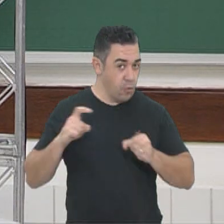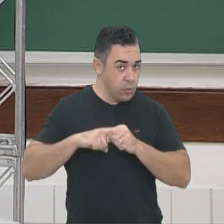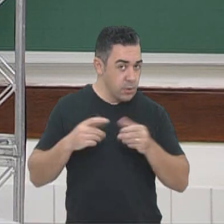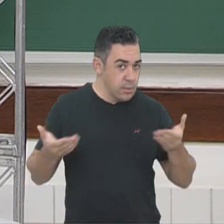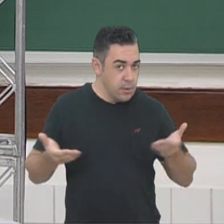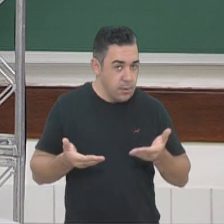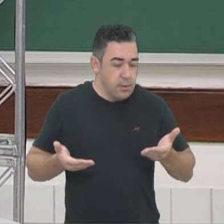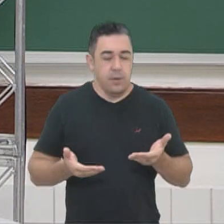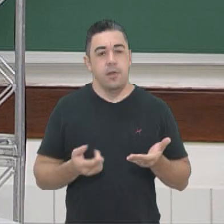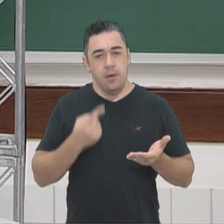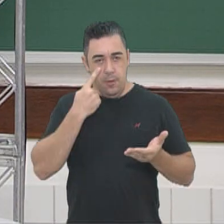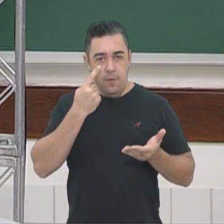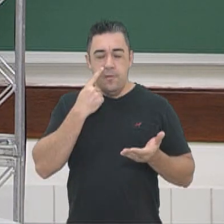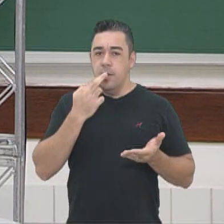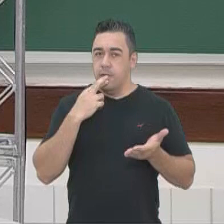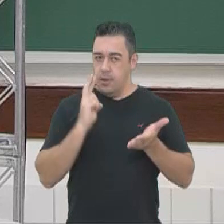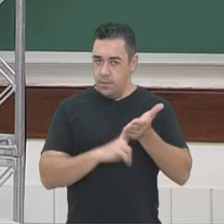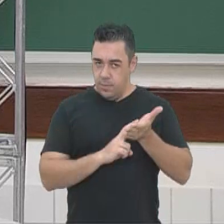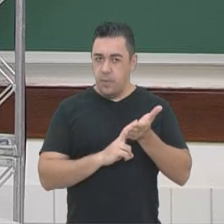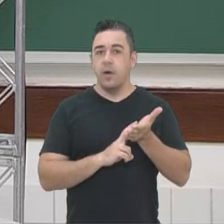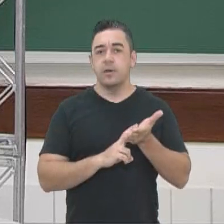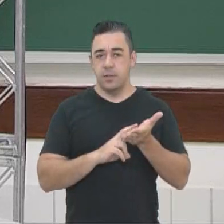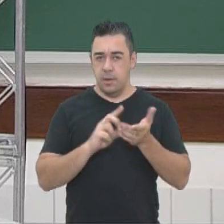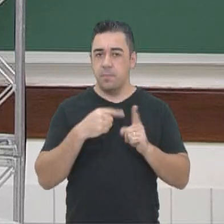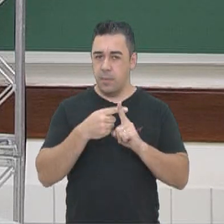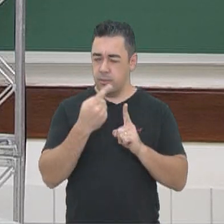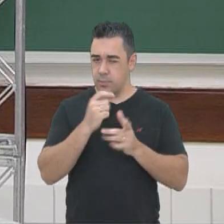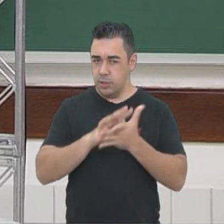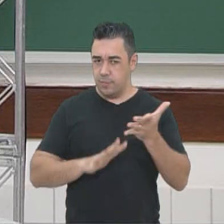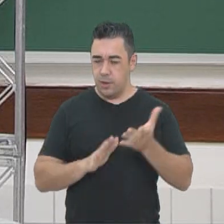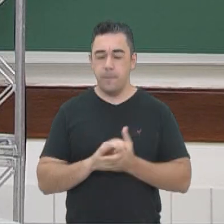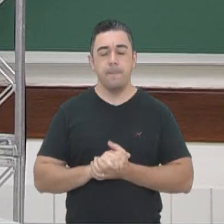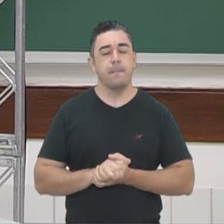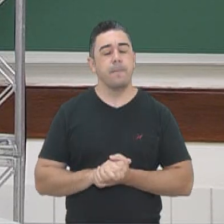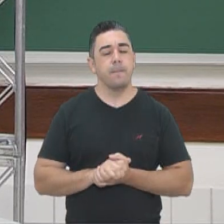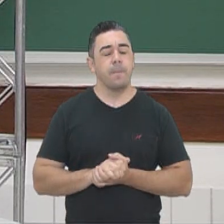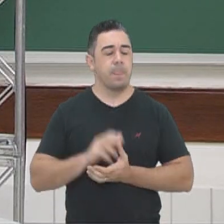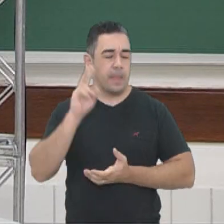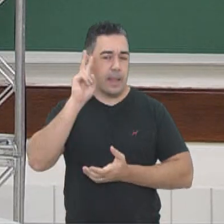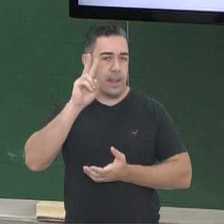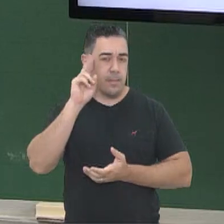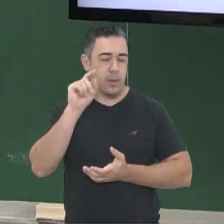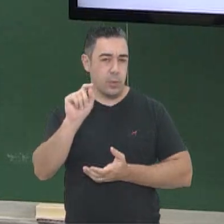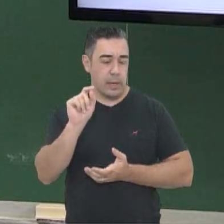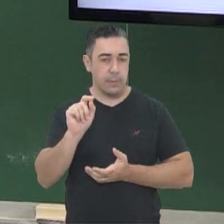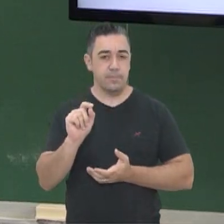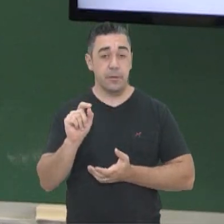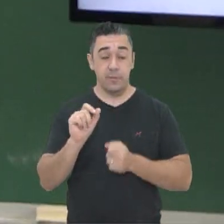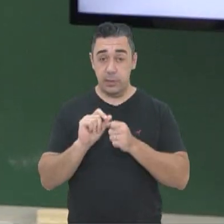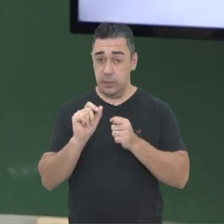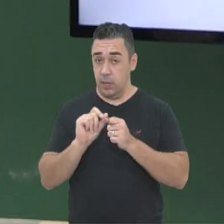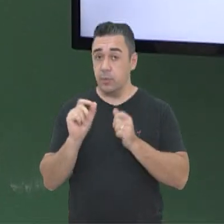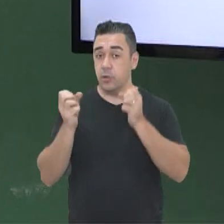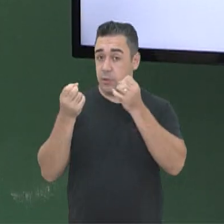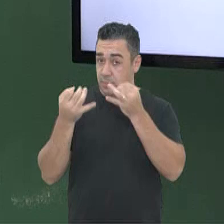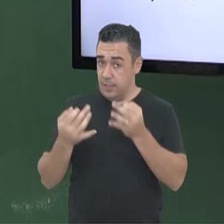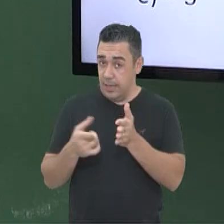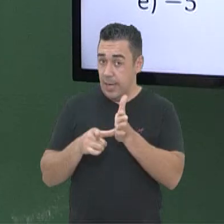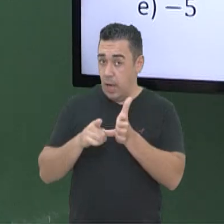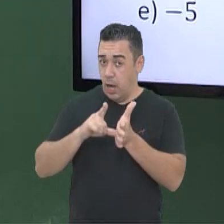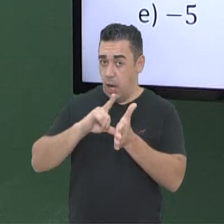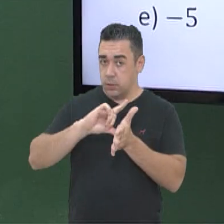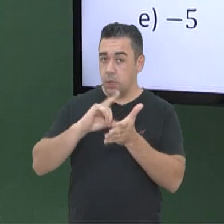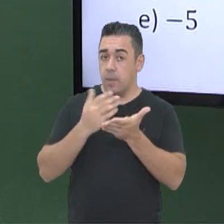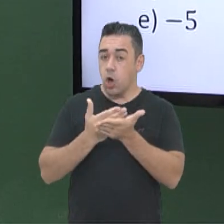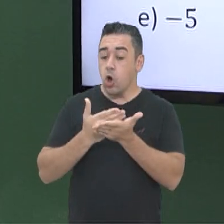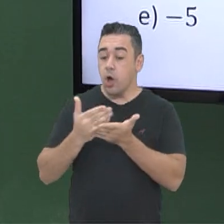Voltamos então, vamos lá para a resolução desse mais um exercício? Lembrando que aqui, o que nós fizemos? Eu expliquei para vocês que